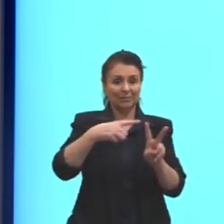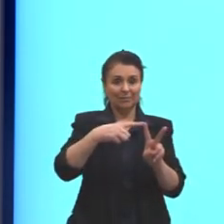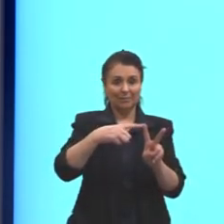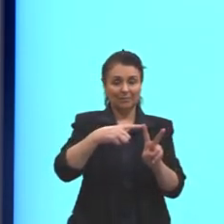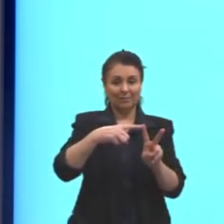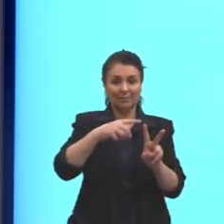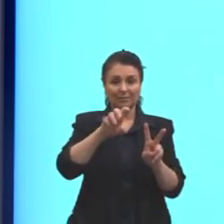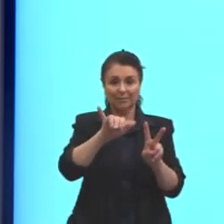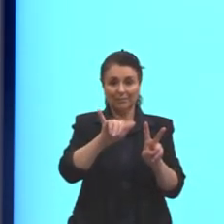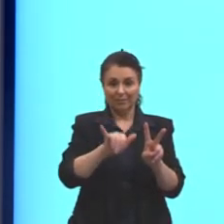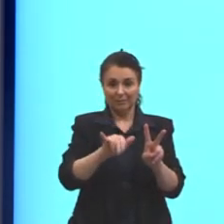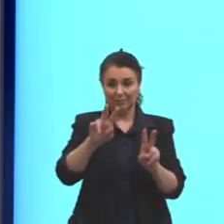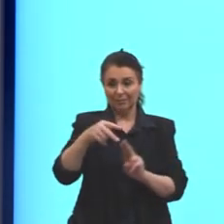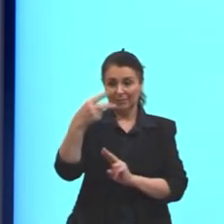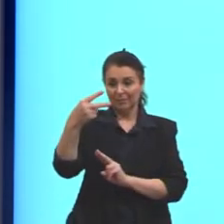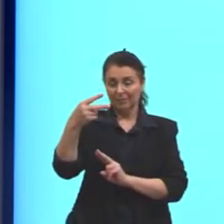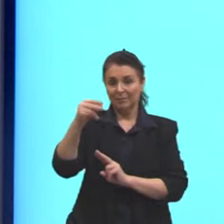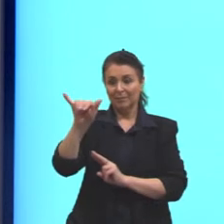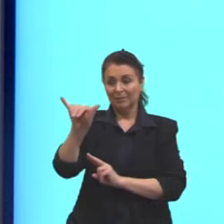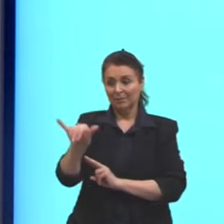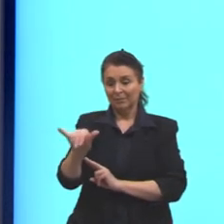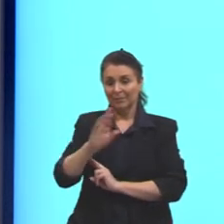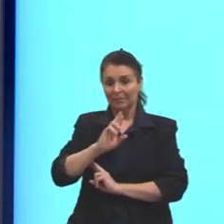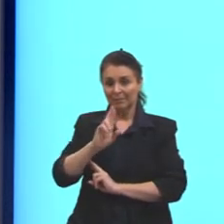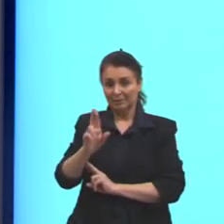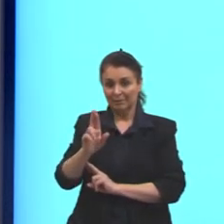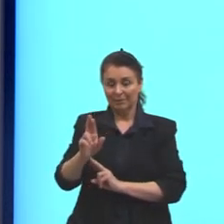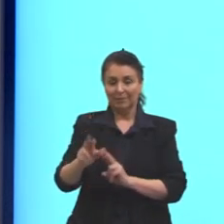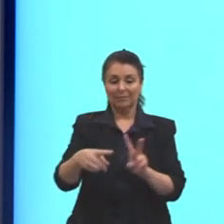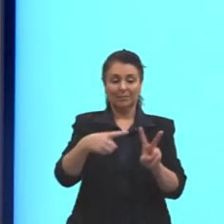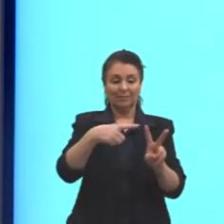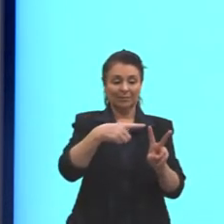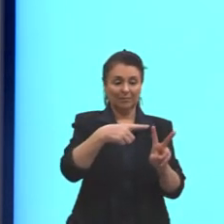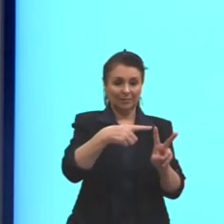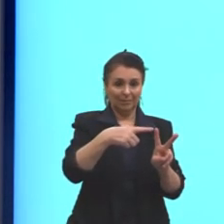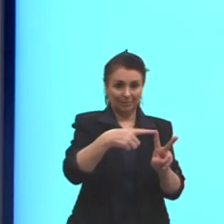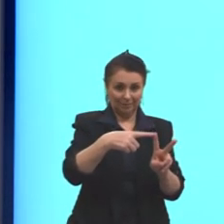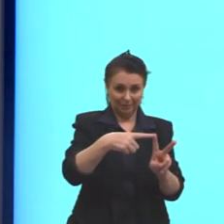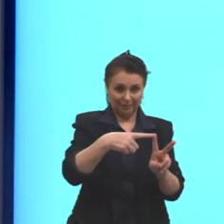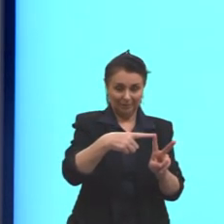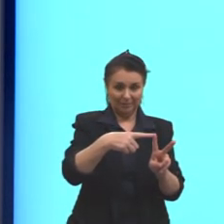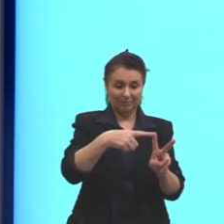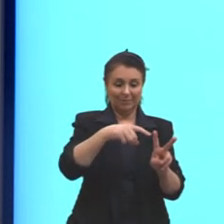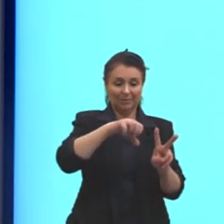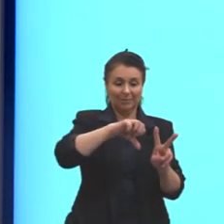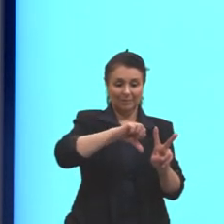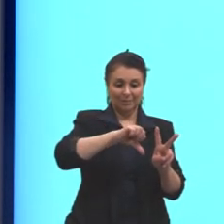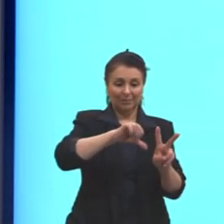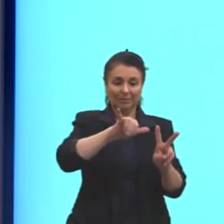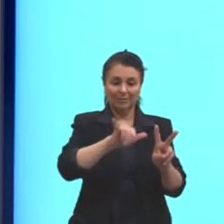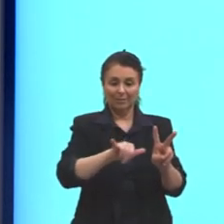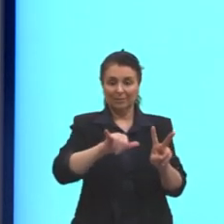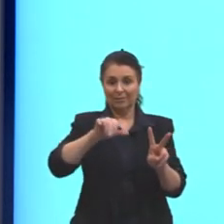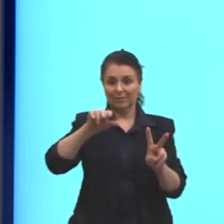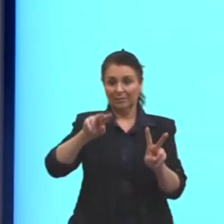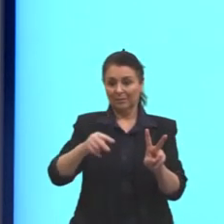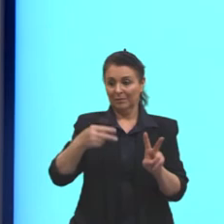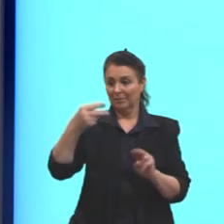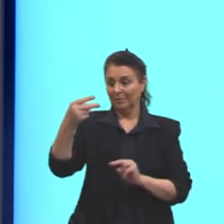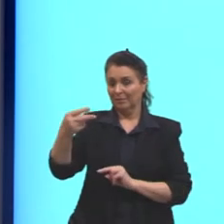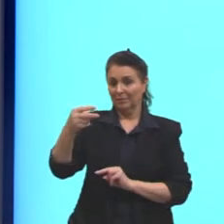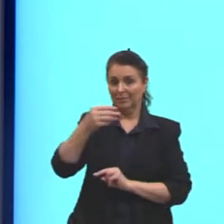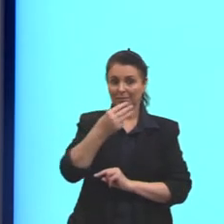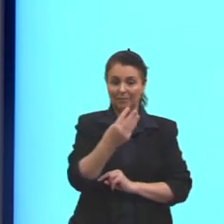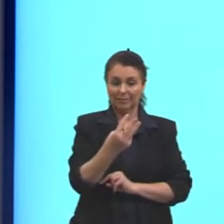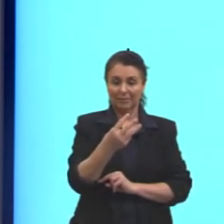que é y tá então raiz quadrada de nove y ao quadrado é